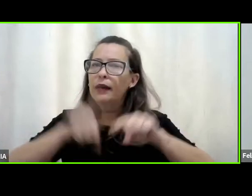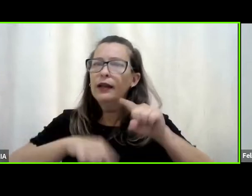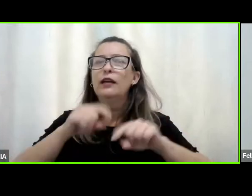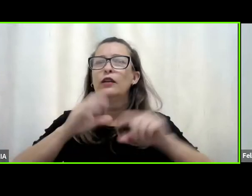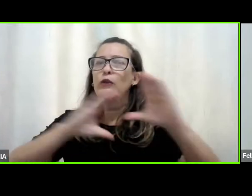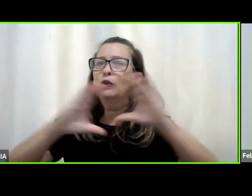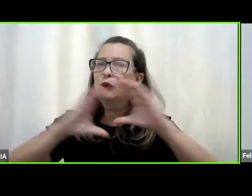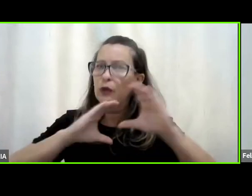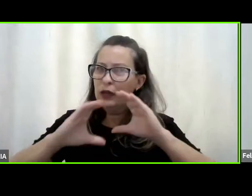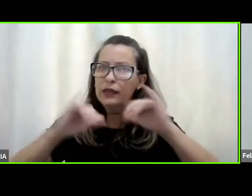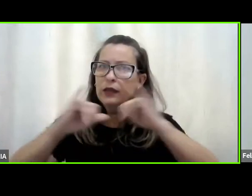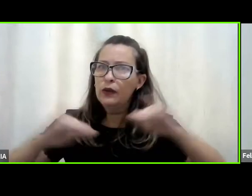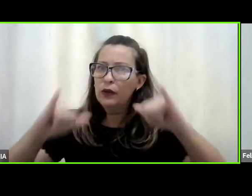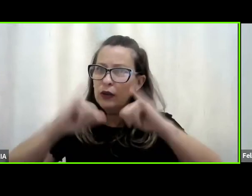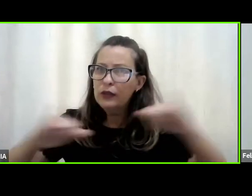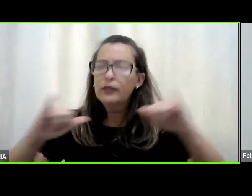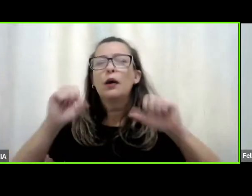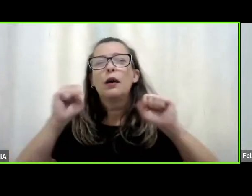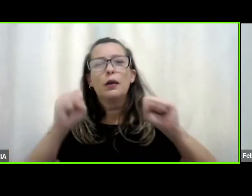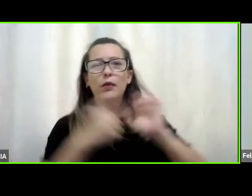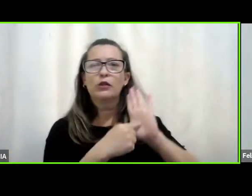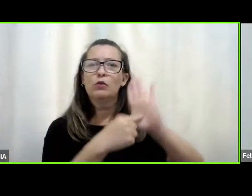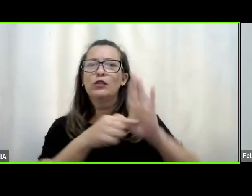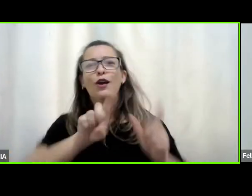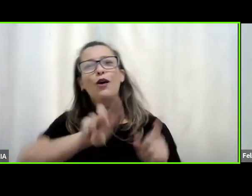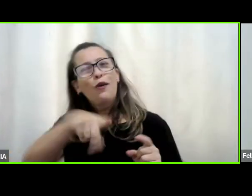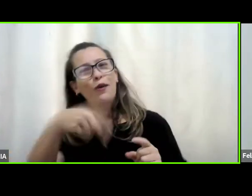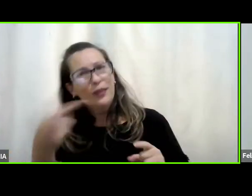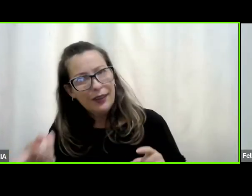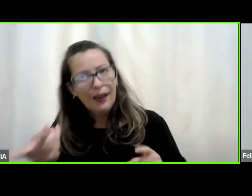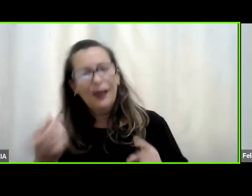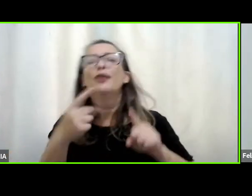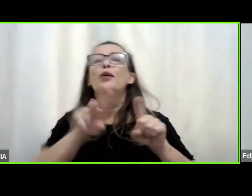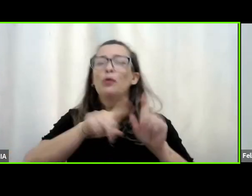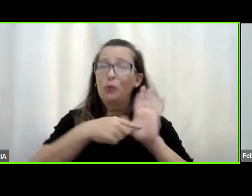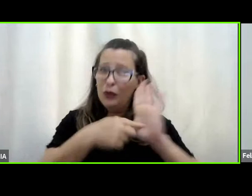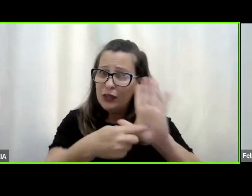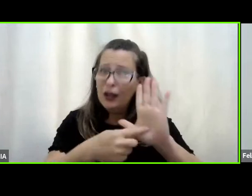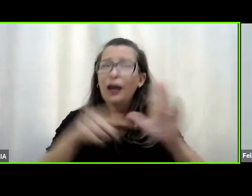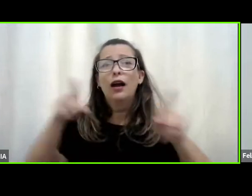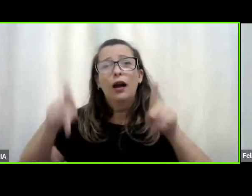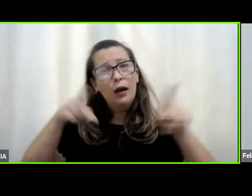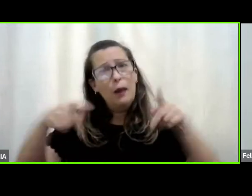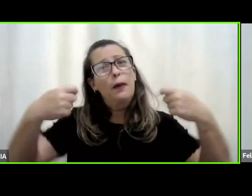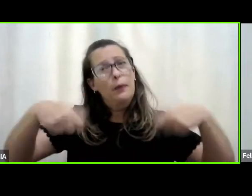pode mostrar o contrário, mostrar que a população precisa e que ela acessa, sim, esses canais.